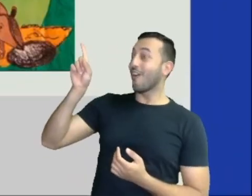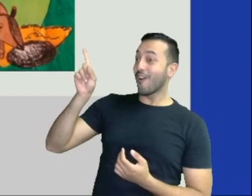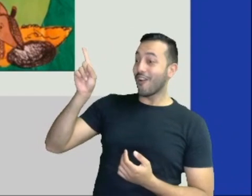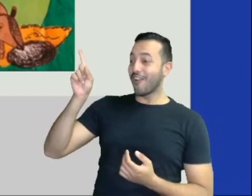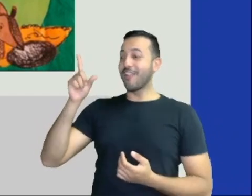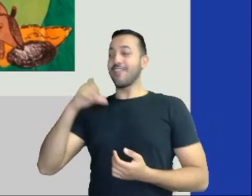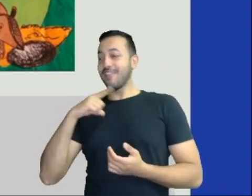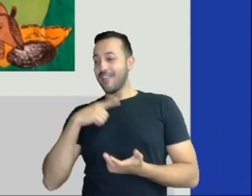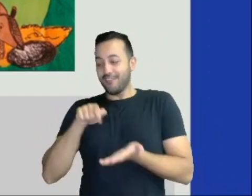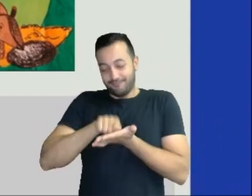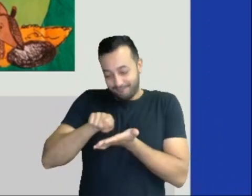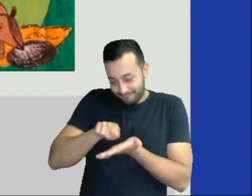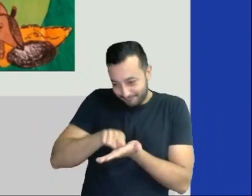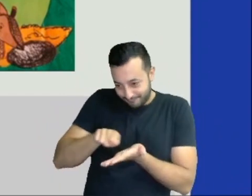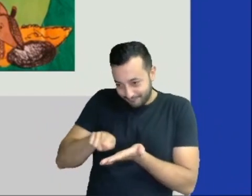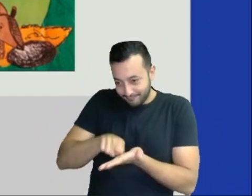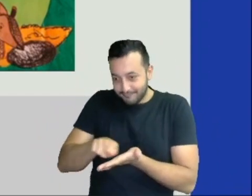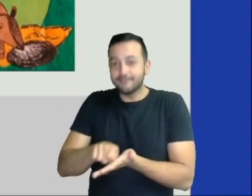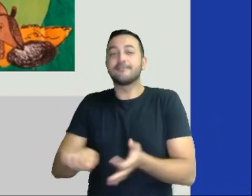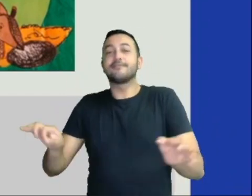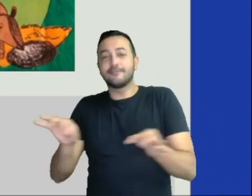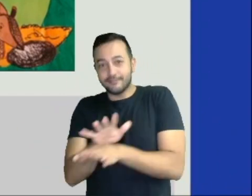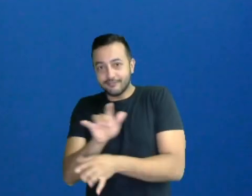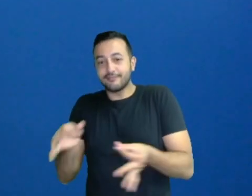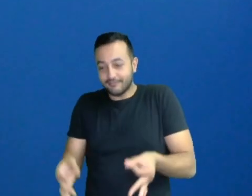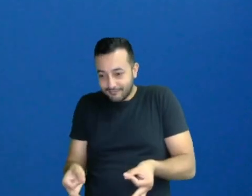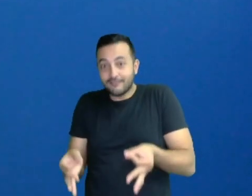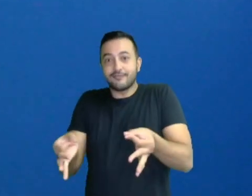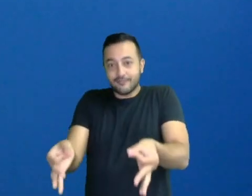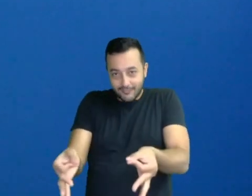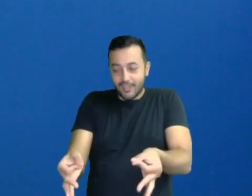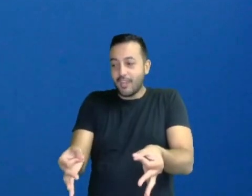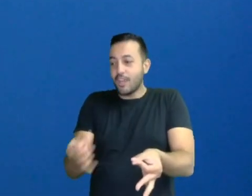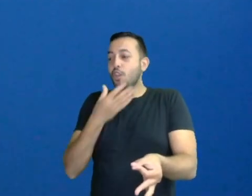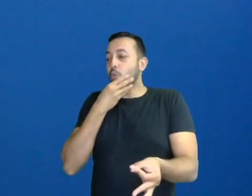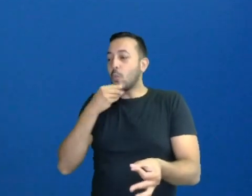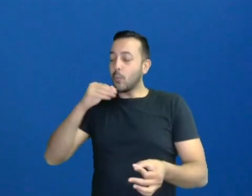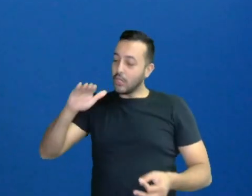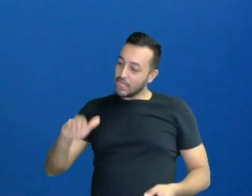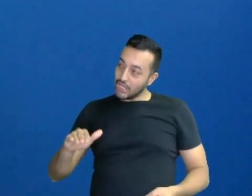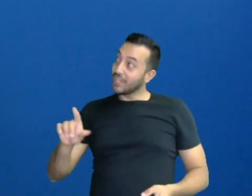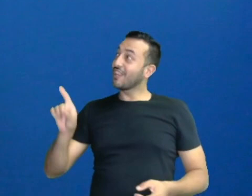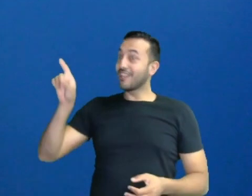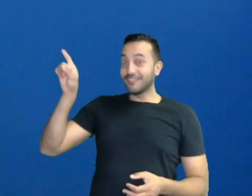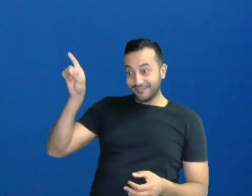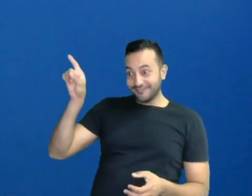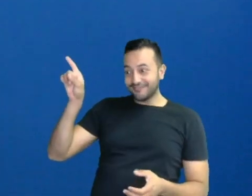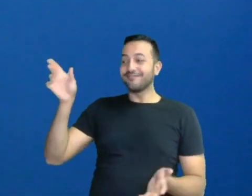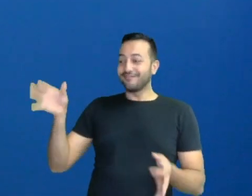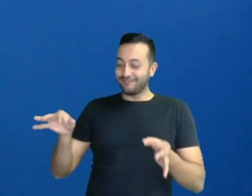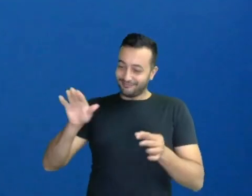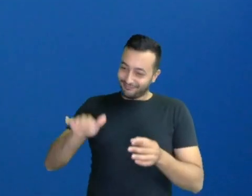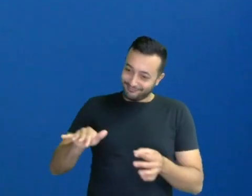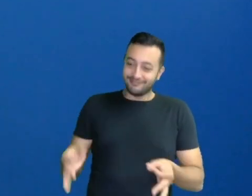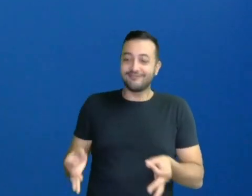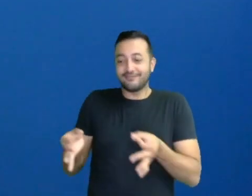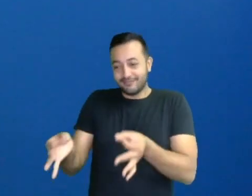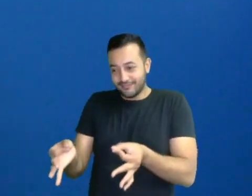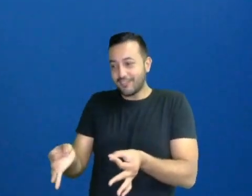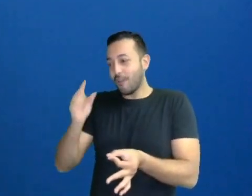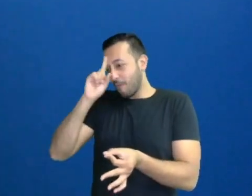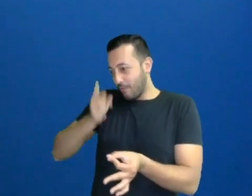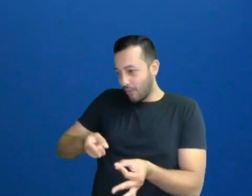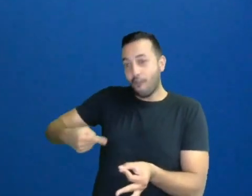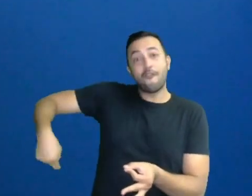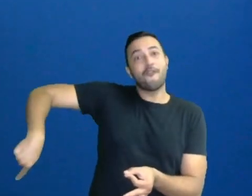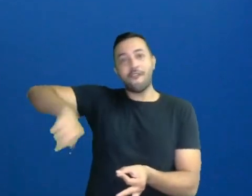fez o bilhete escreveu um bilhete entregou esse menininho que está aqui e pediu a ele que